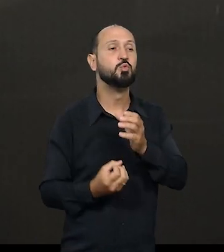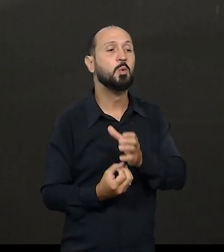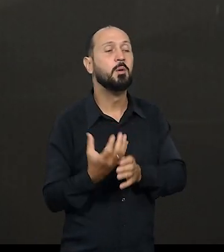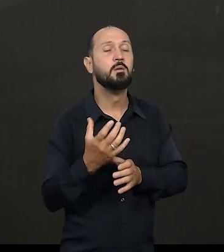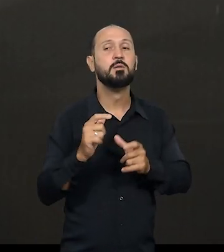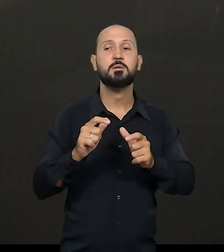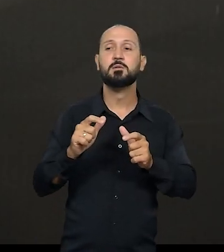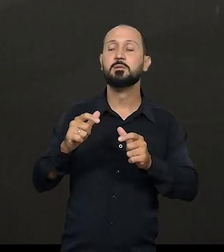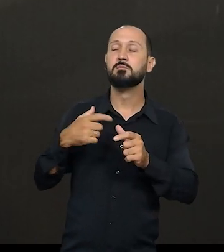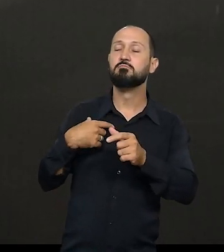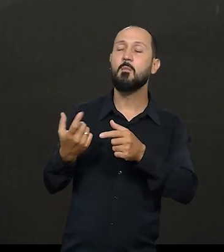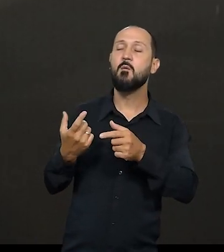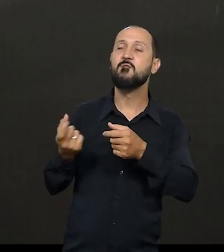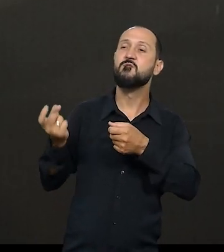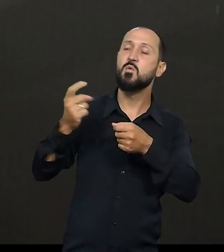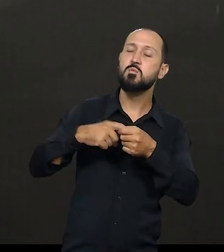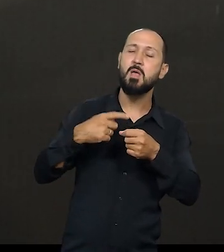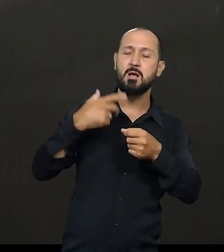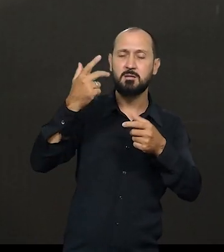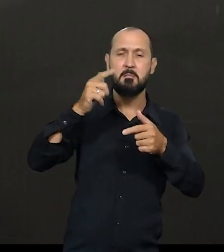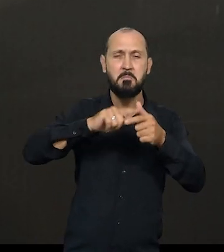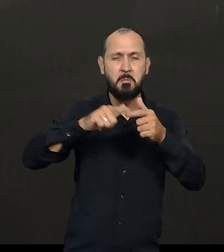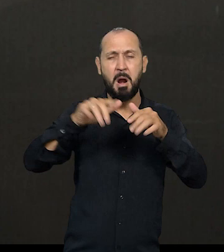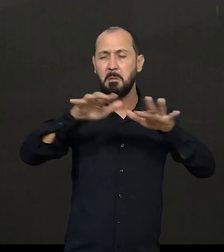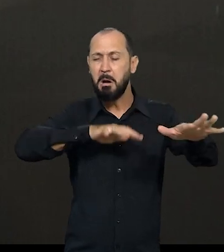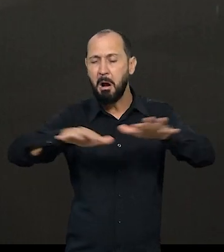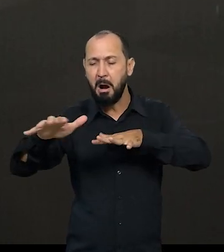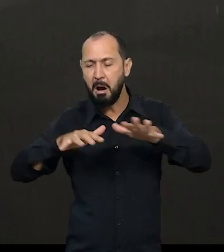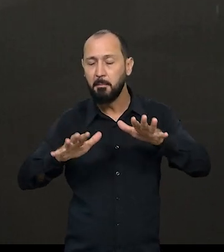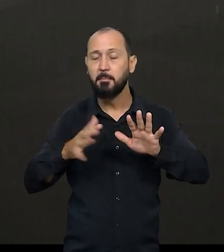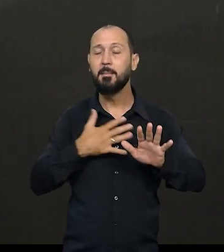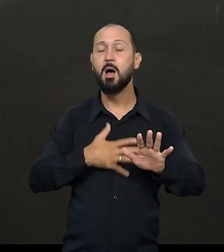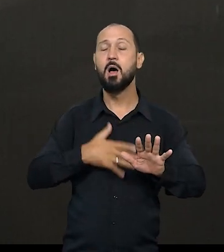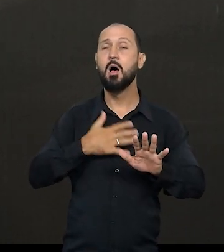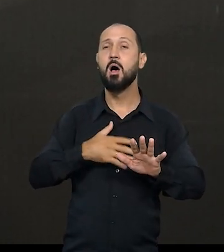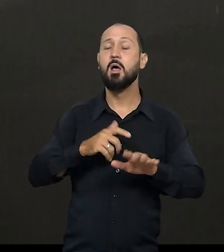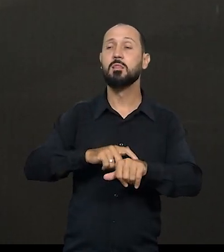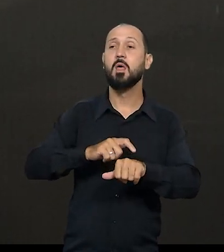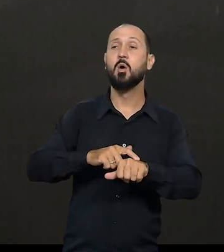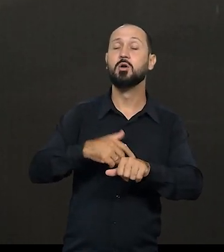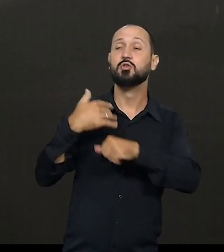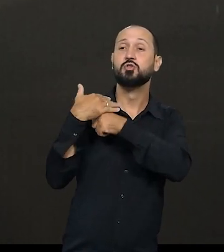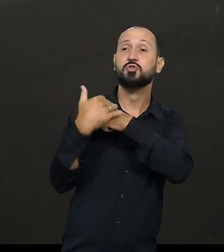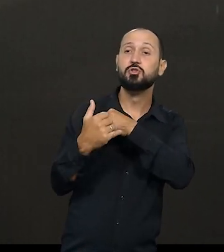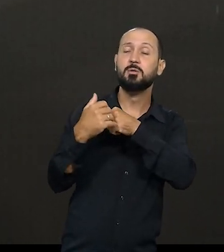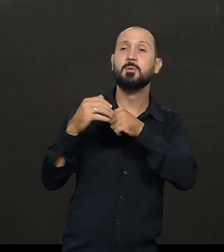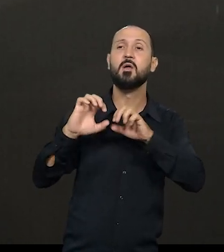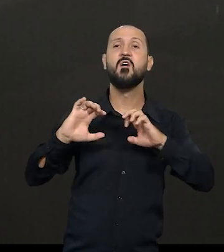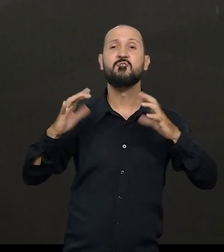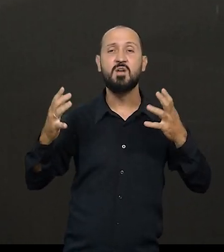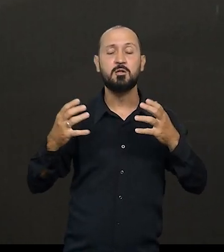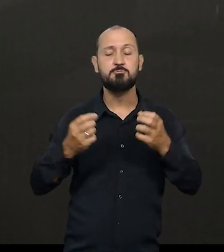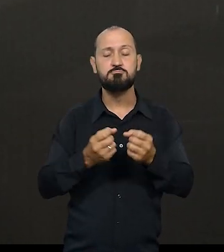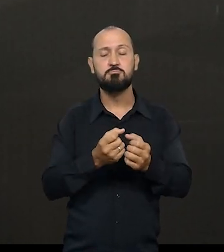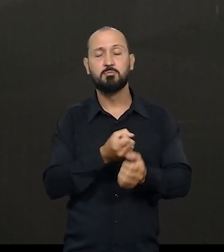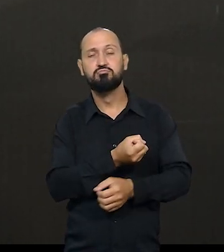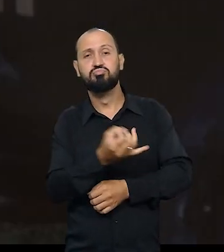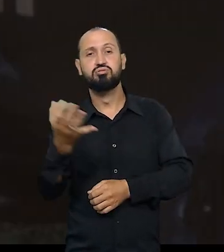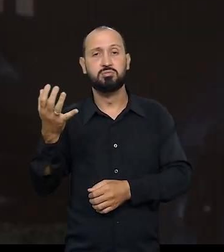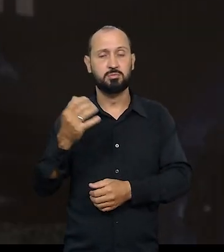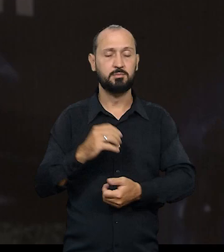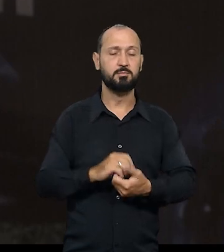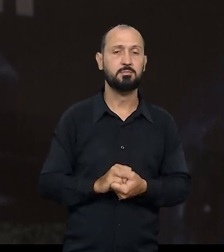restabelecimento da ordem pública em casos de desordem, né? Quando a gente é empregado em eventos aí com grande aglomeração de